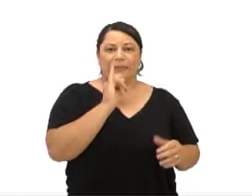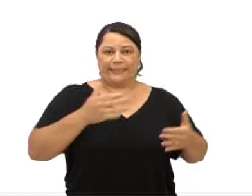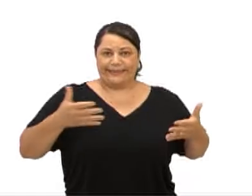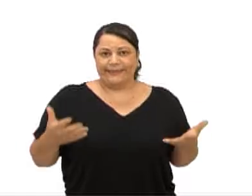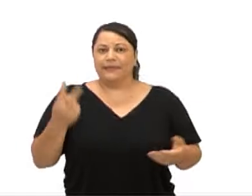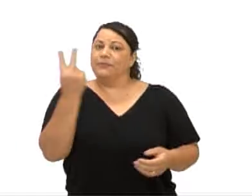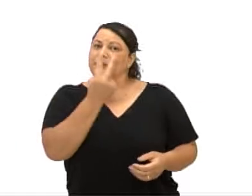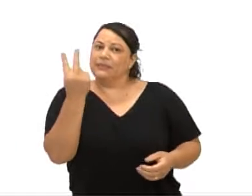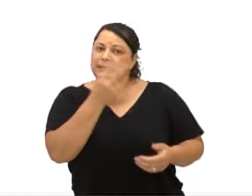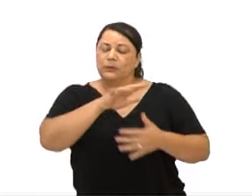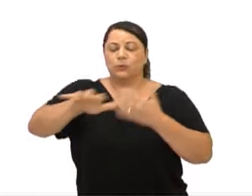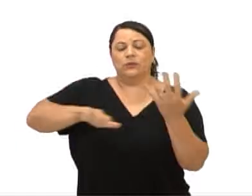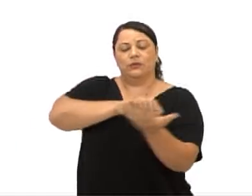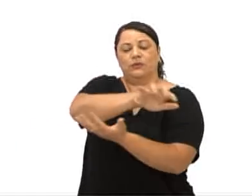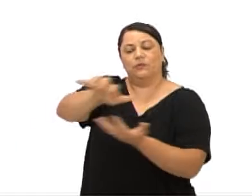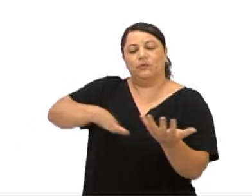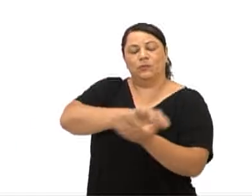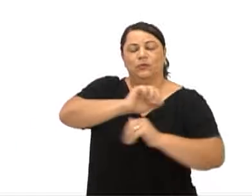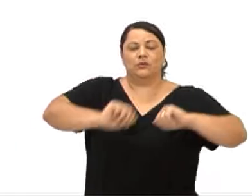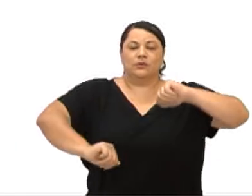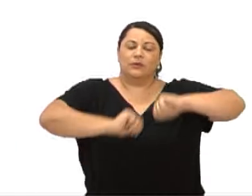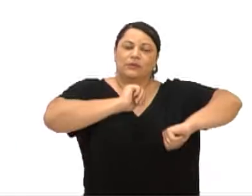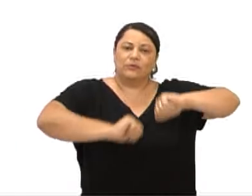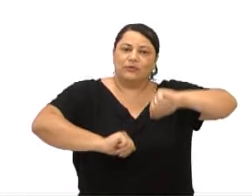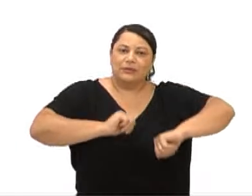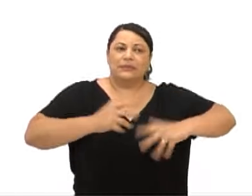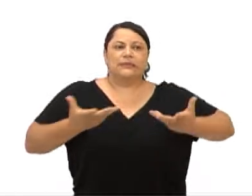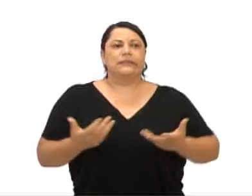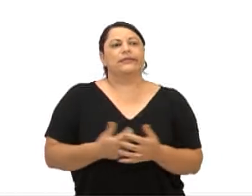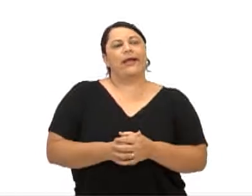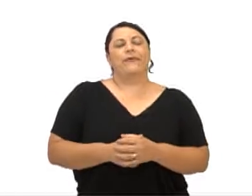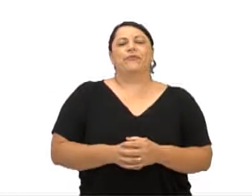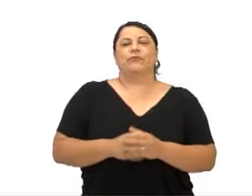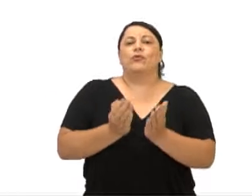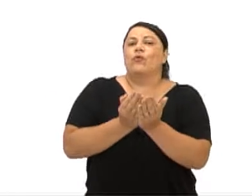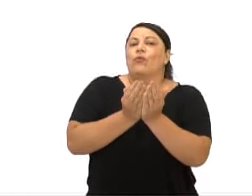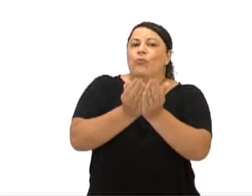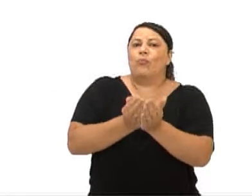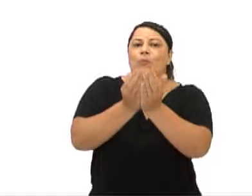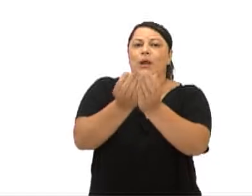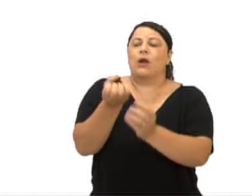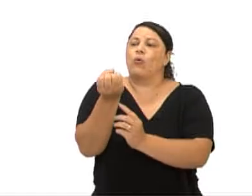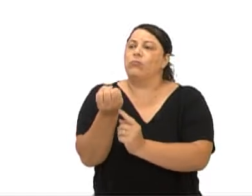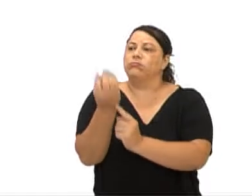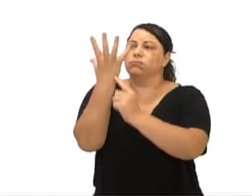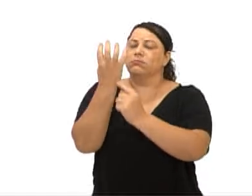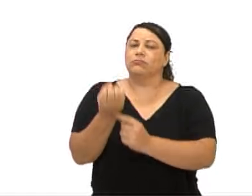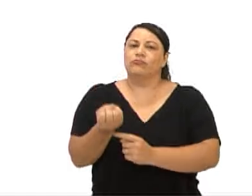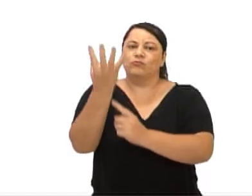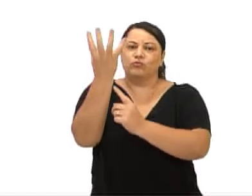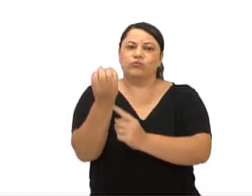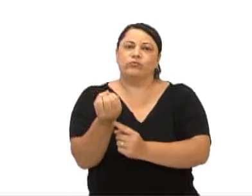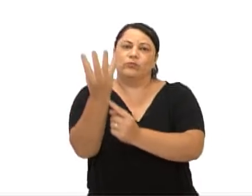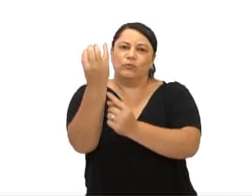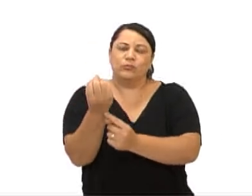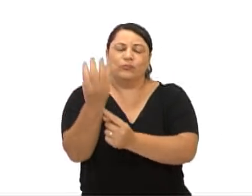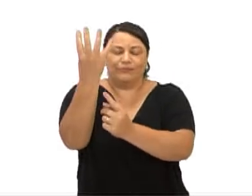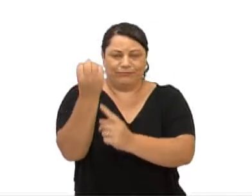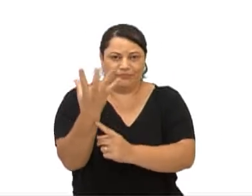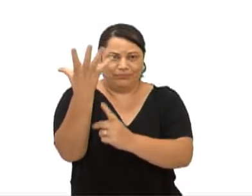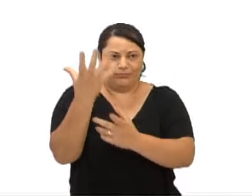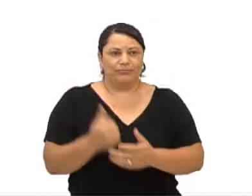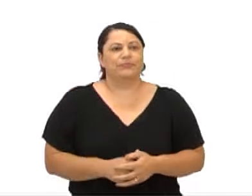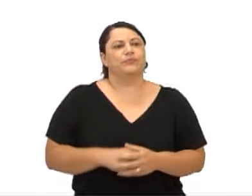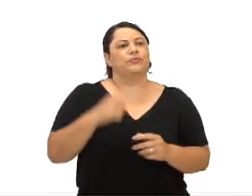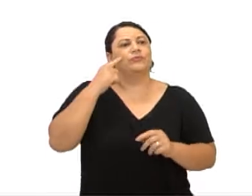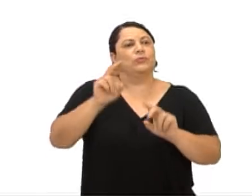da Segunda Revolução Industrial foi o quê? Foi o barco a vapor. E aqui nós temos esse barco a vapor de